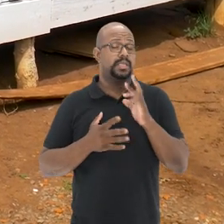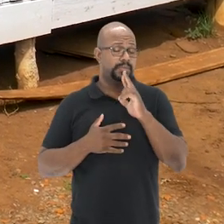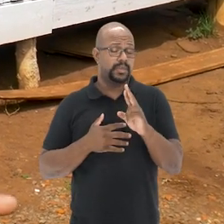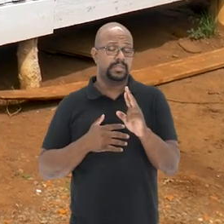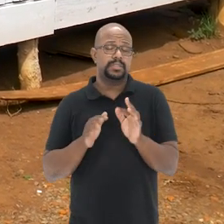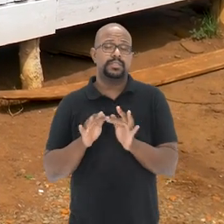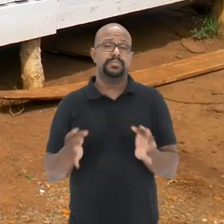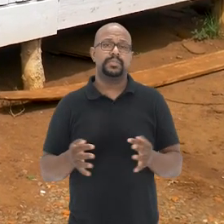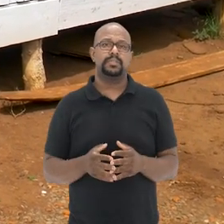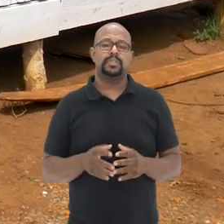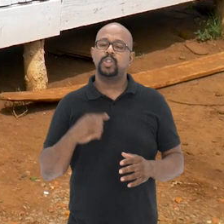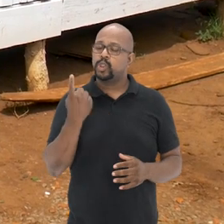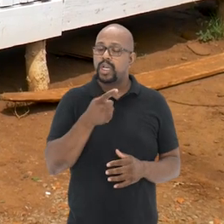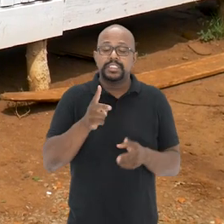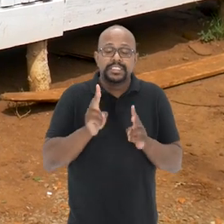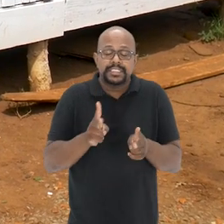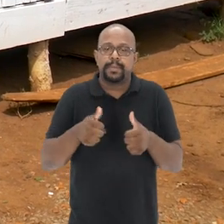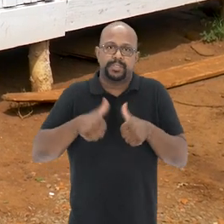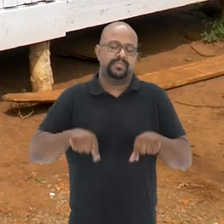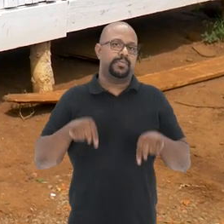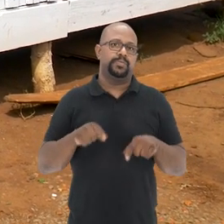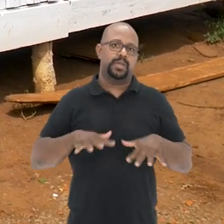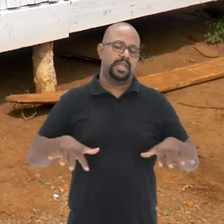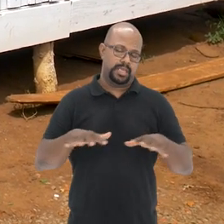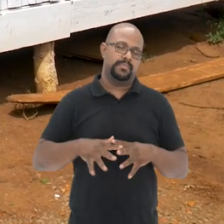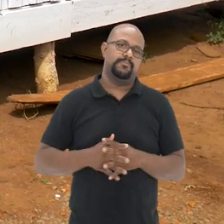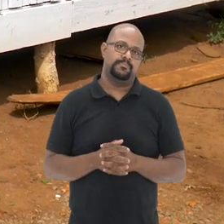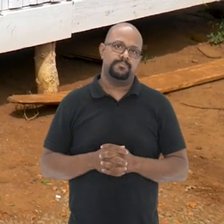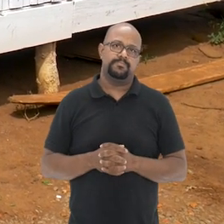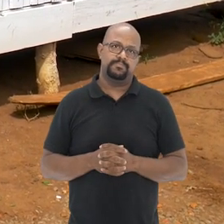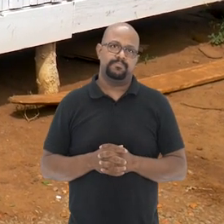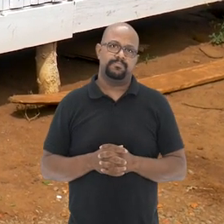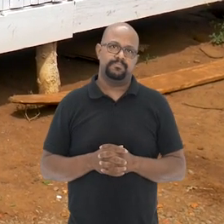E uma resposta bem simples. Nós sempre estivemos por aqui.